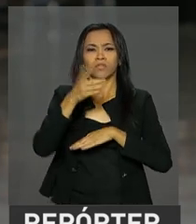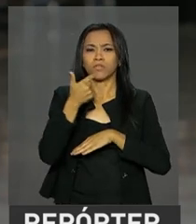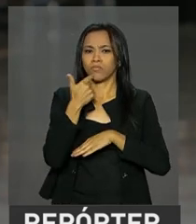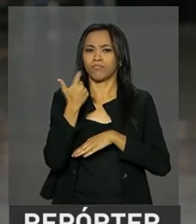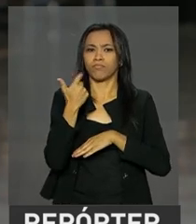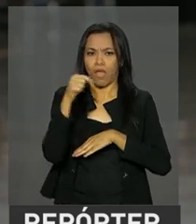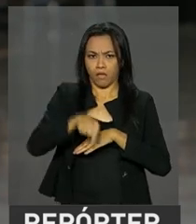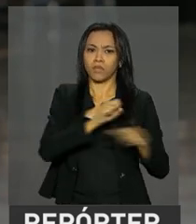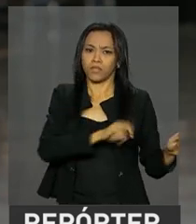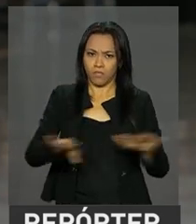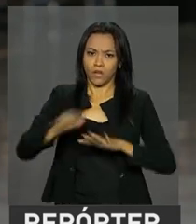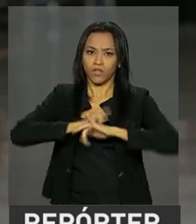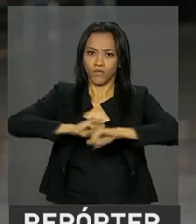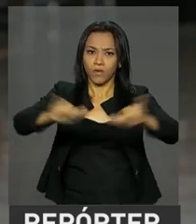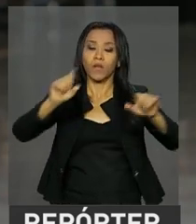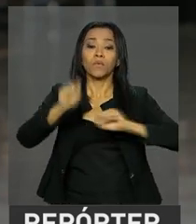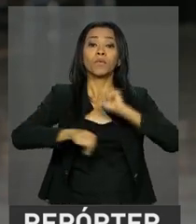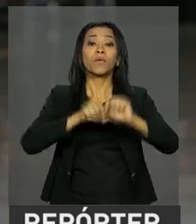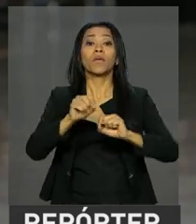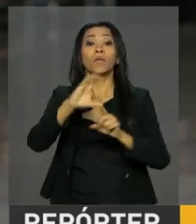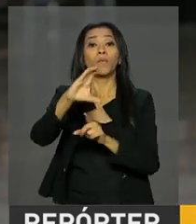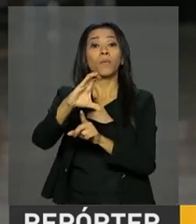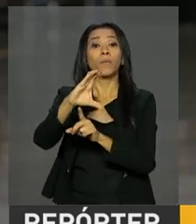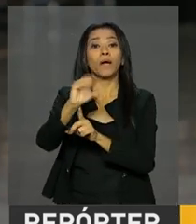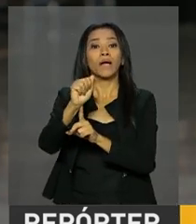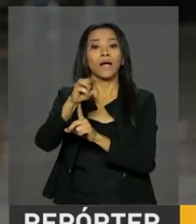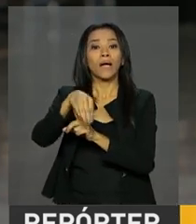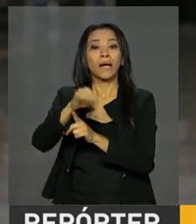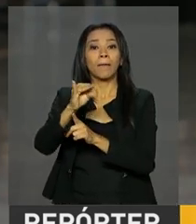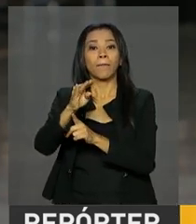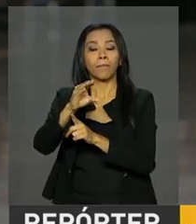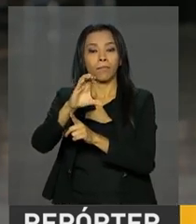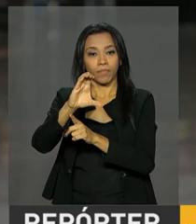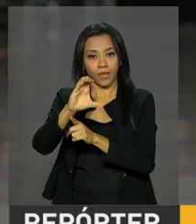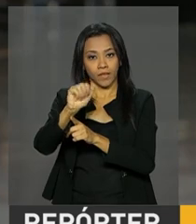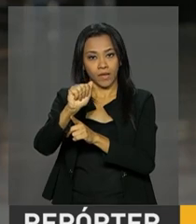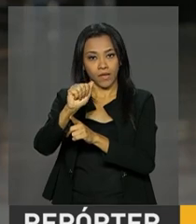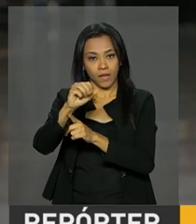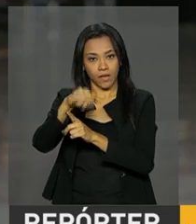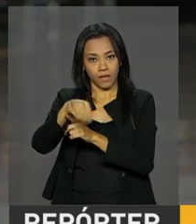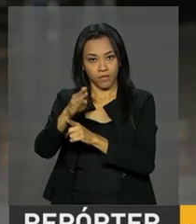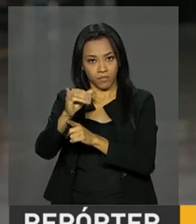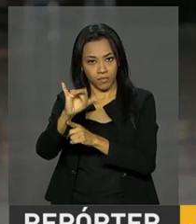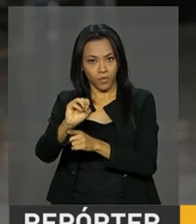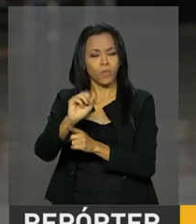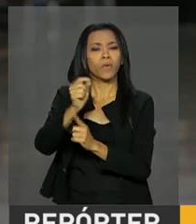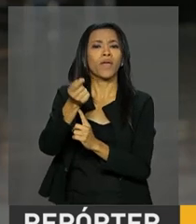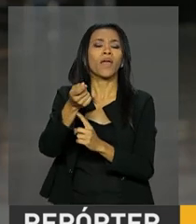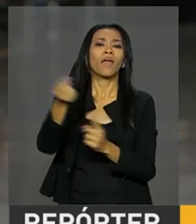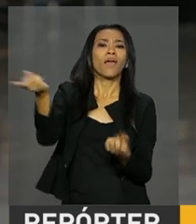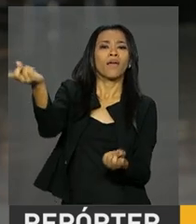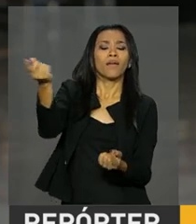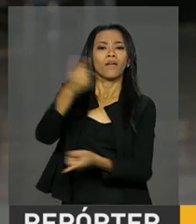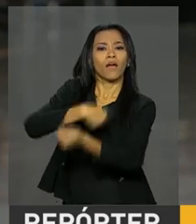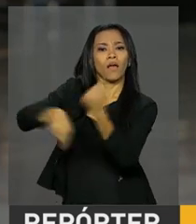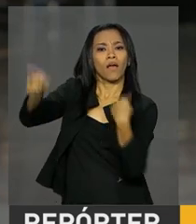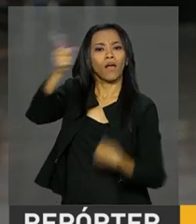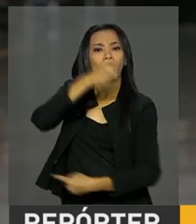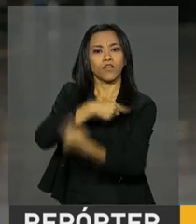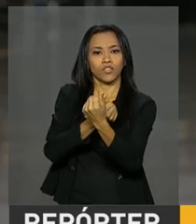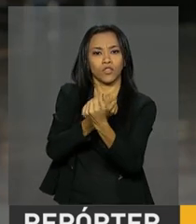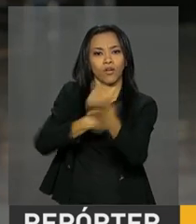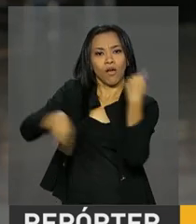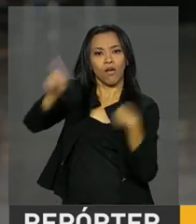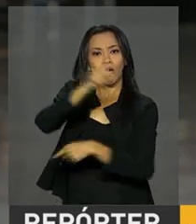essa semana foi o do fluxo cambial Leandro que é a registra a diferença entre a entrada e a saída de Dólares aqui no país